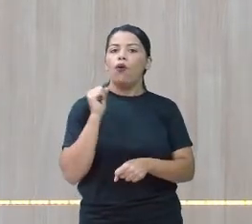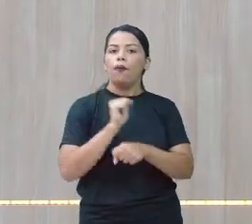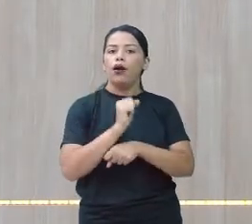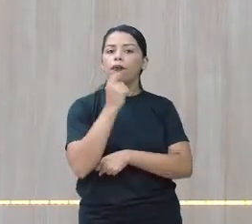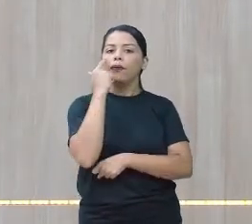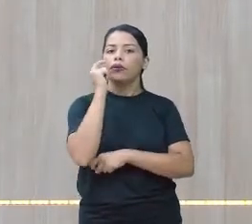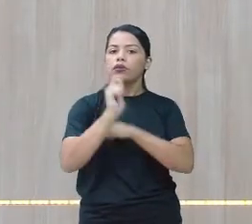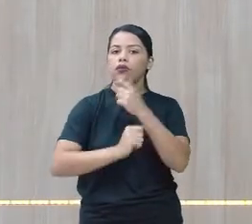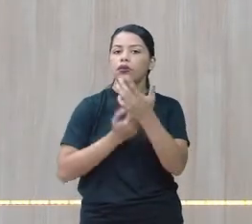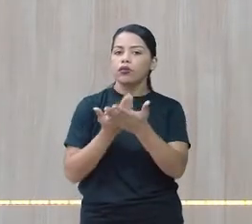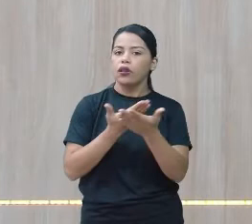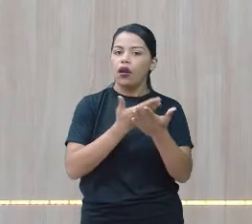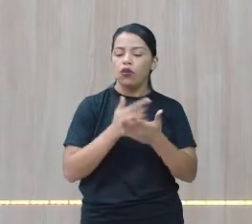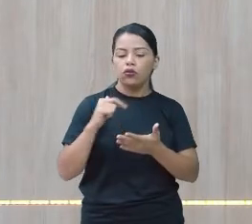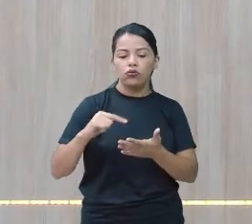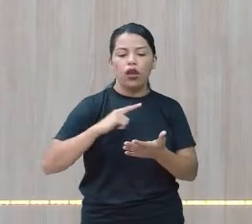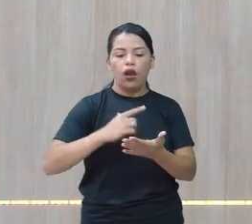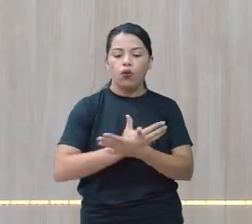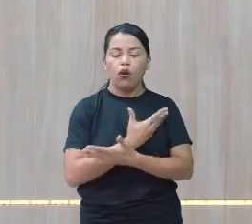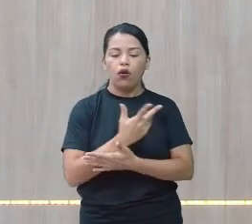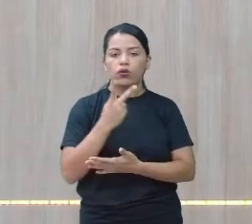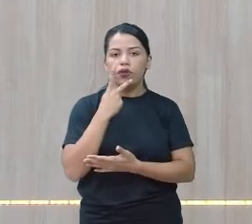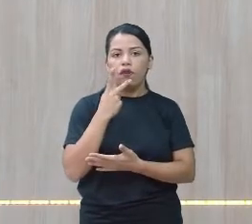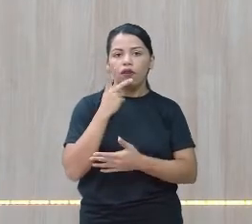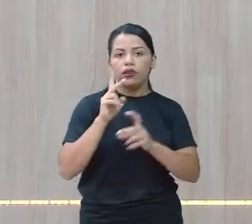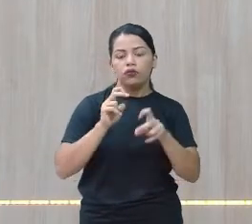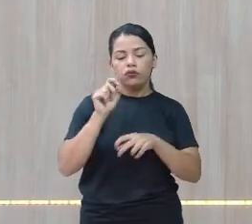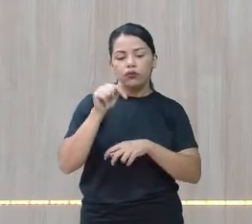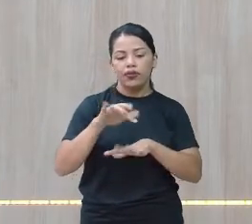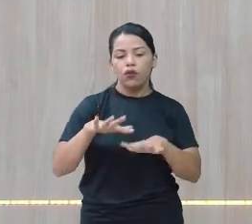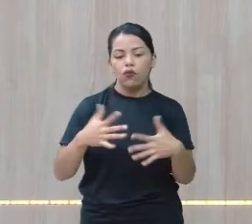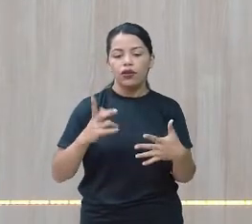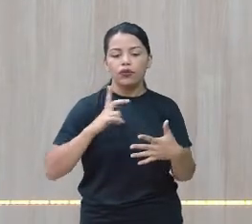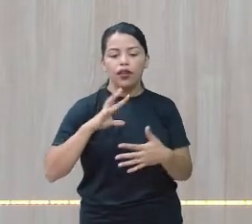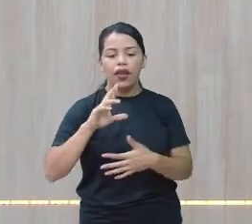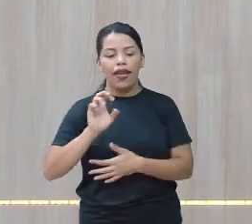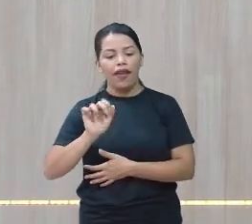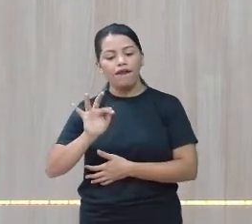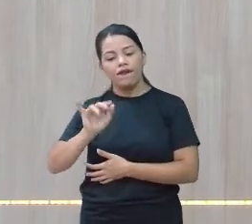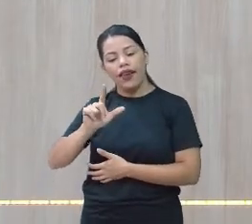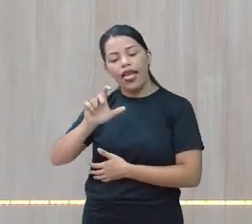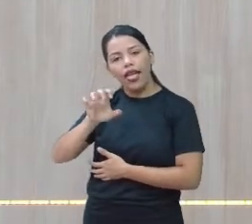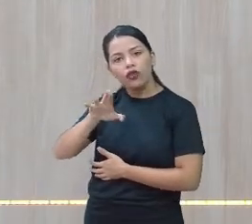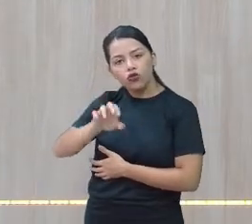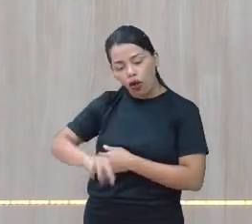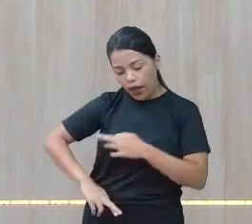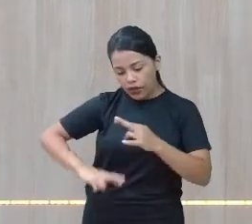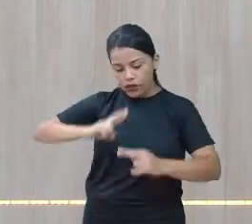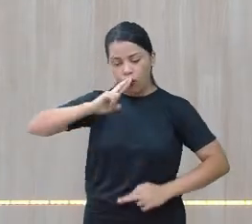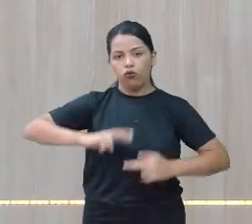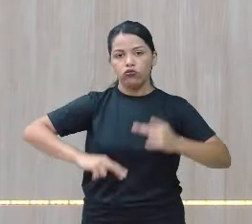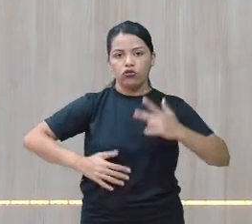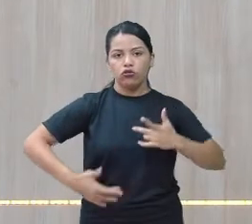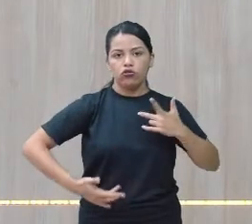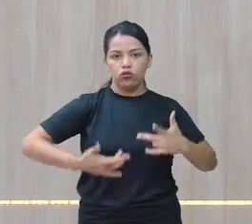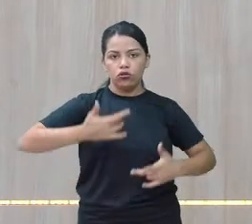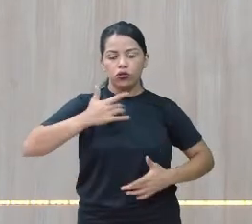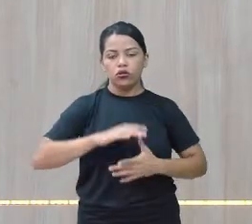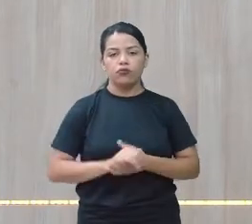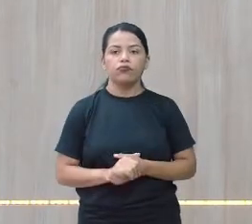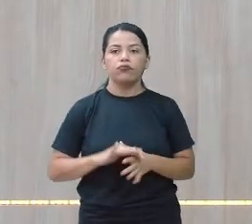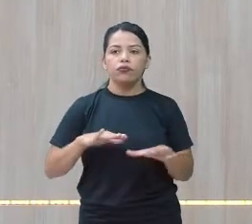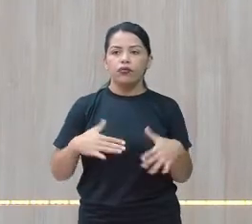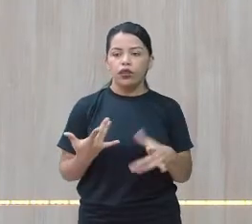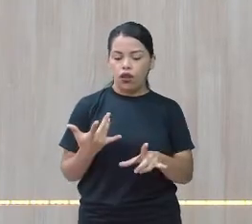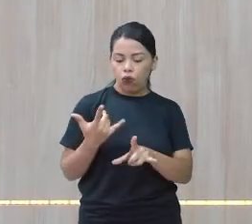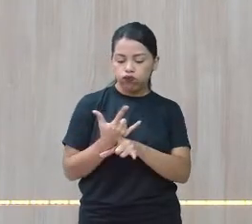alguma coisa que eu falei em relação a isso. Quando esse reflexo, né, é ativado, então a medula tomou logo uma